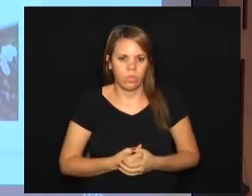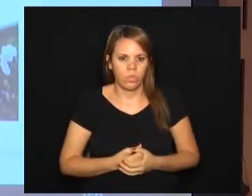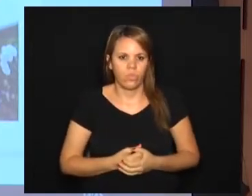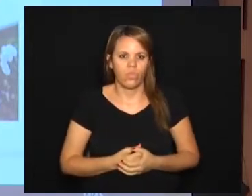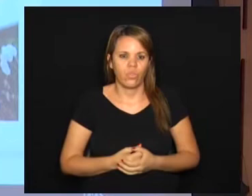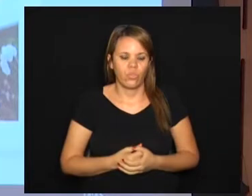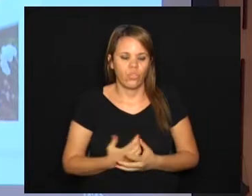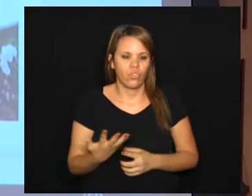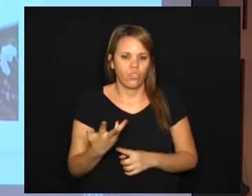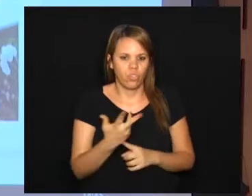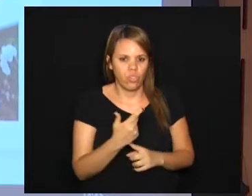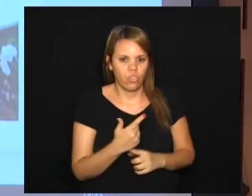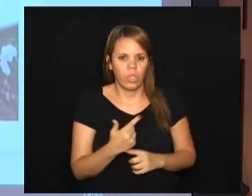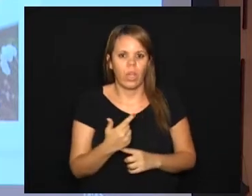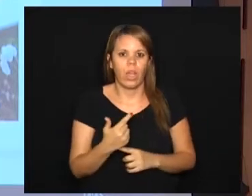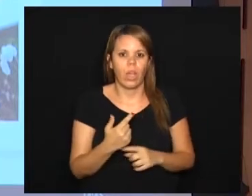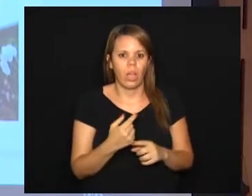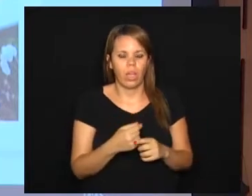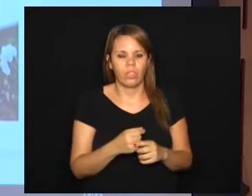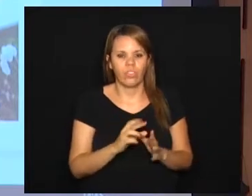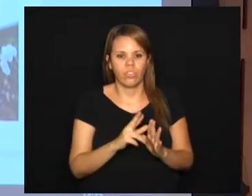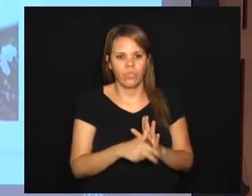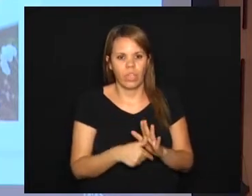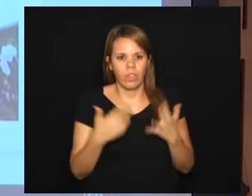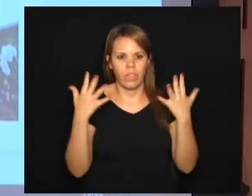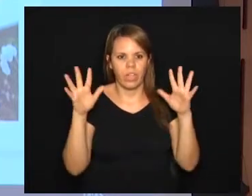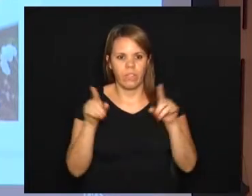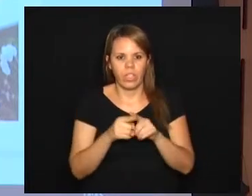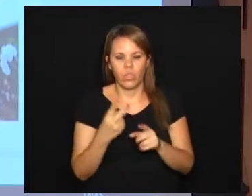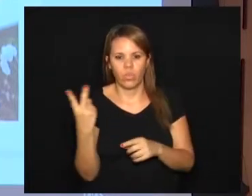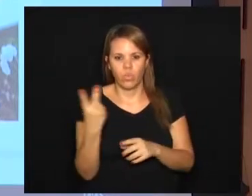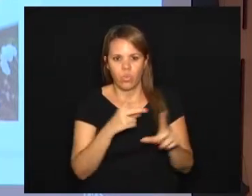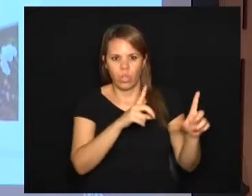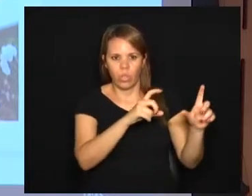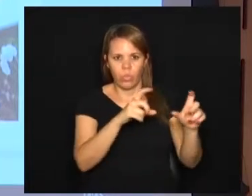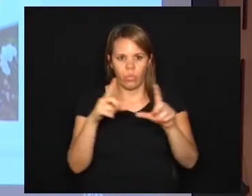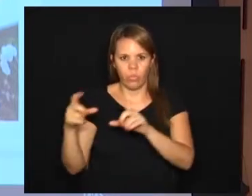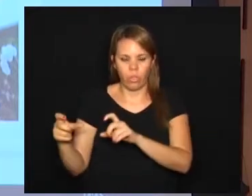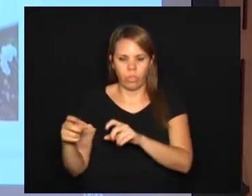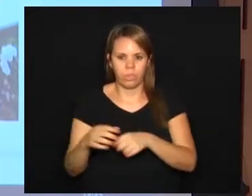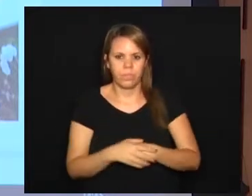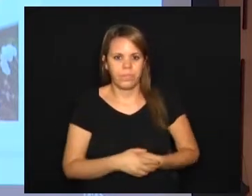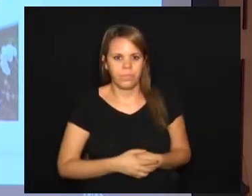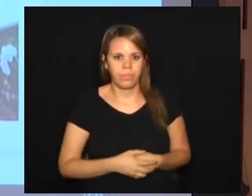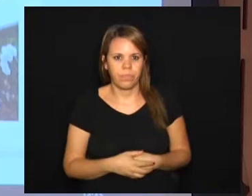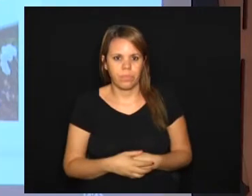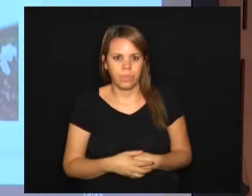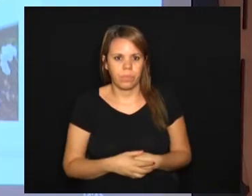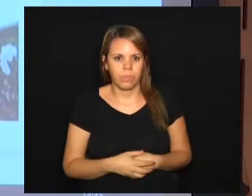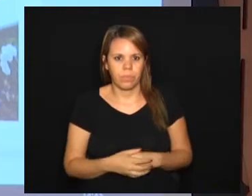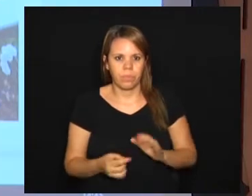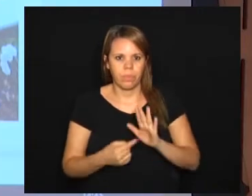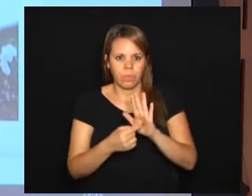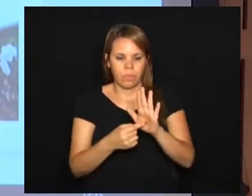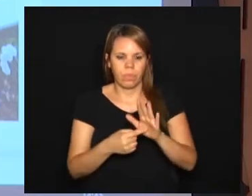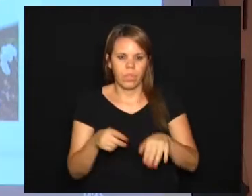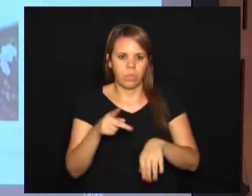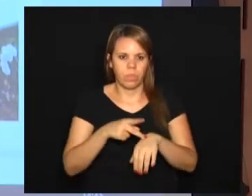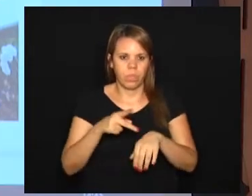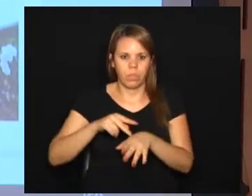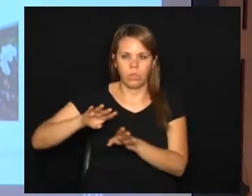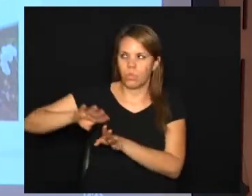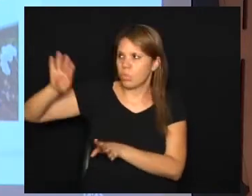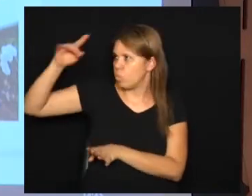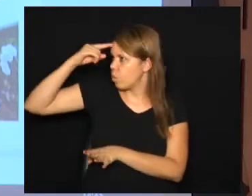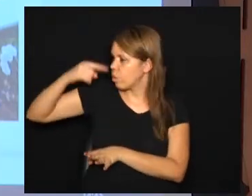Artes. Então, aqui na tela nós temos duas fotos. Uma foto onde a apresentação foi lá na Pedreira do Chapadão, né?